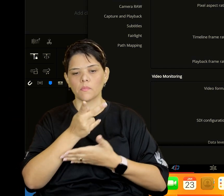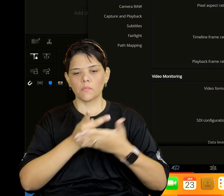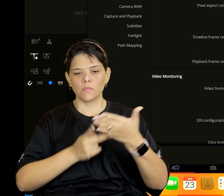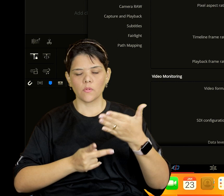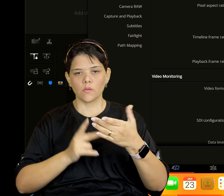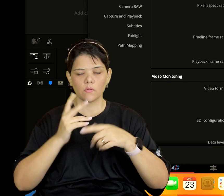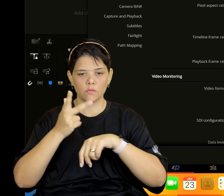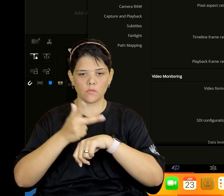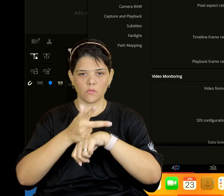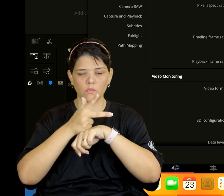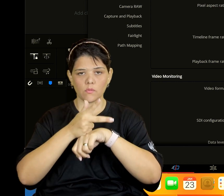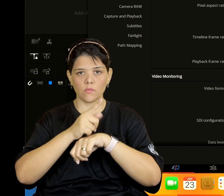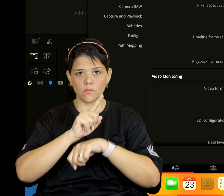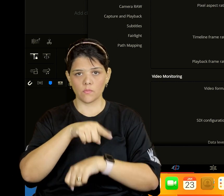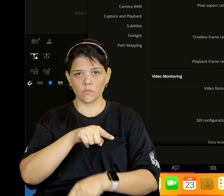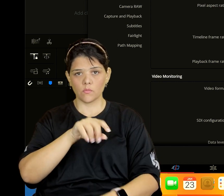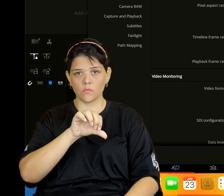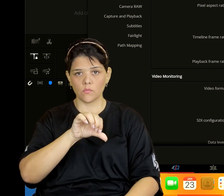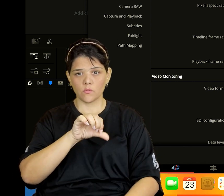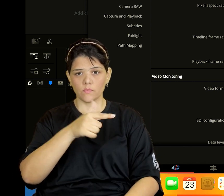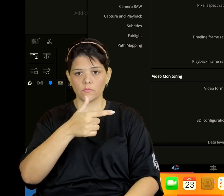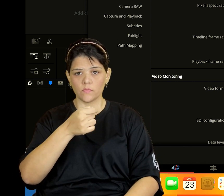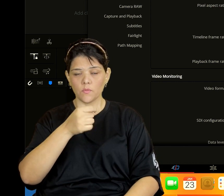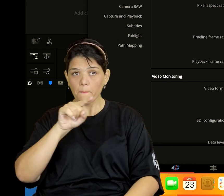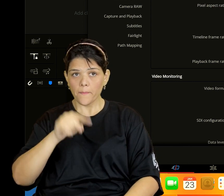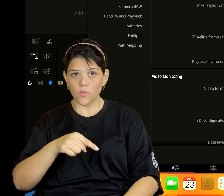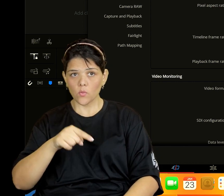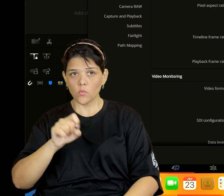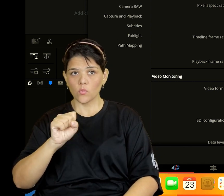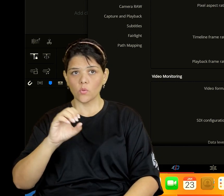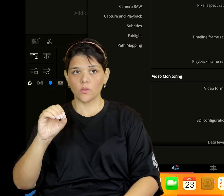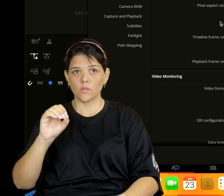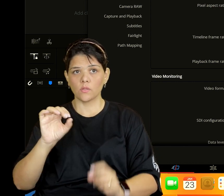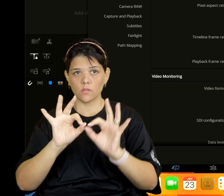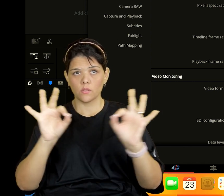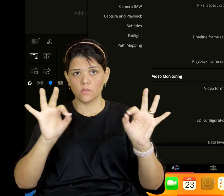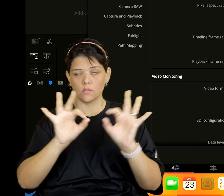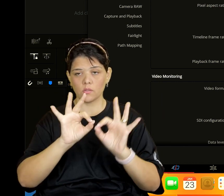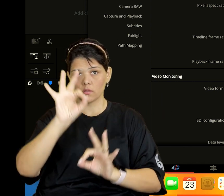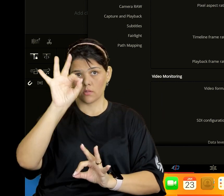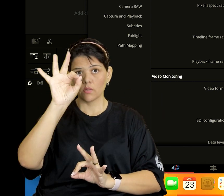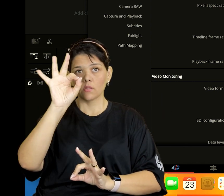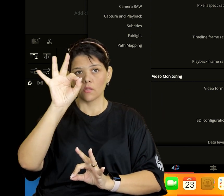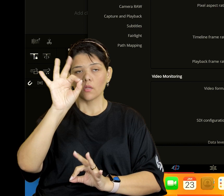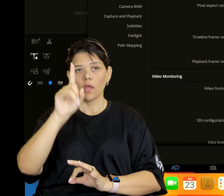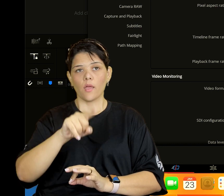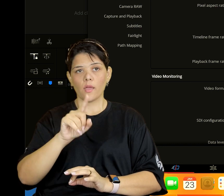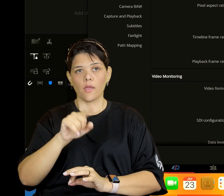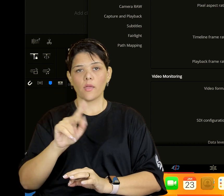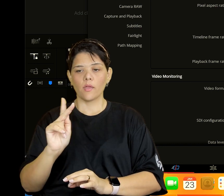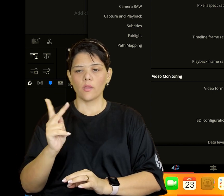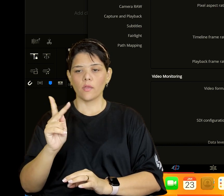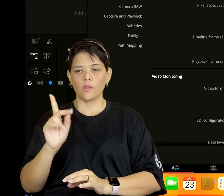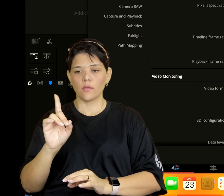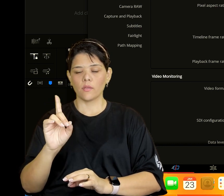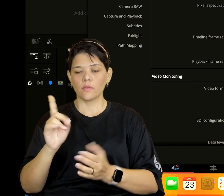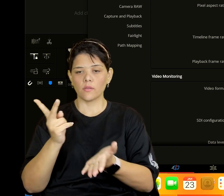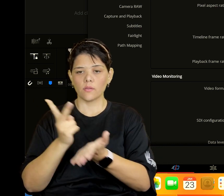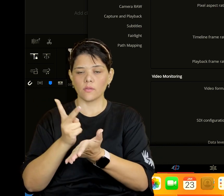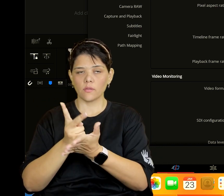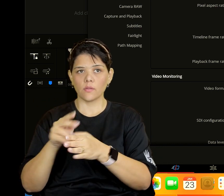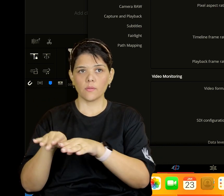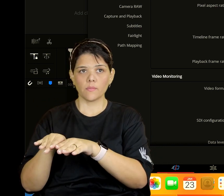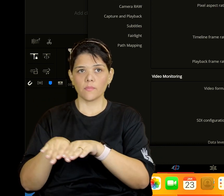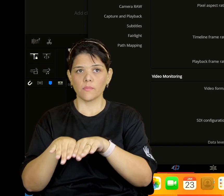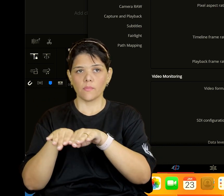em 1920x1080, que é um HD padrão. Beleza, tranquilo. E você marca aqui o seu frame